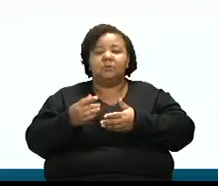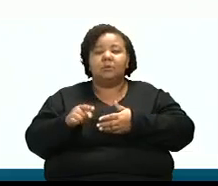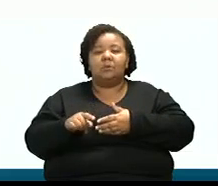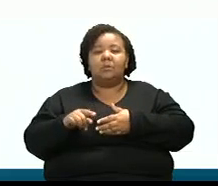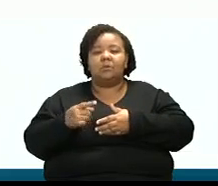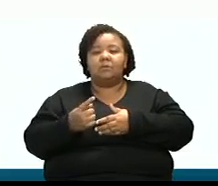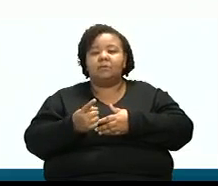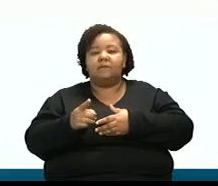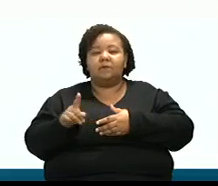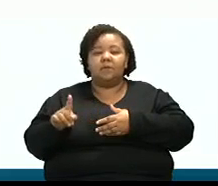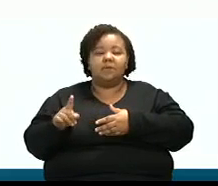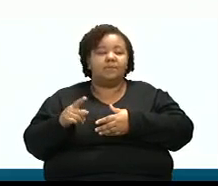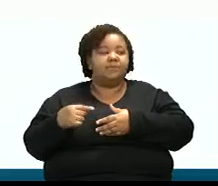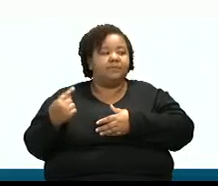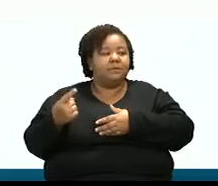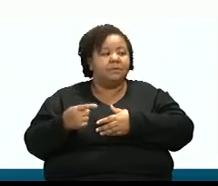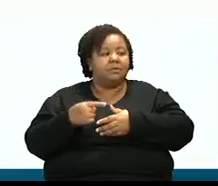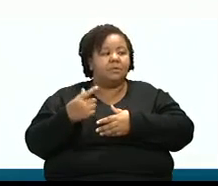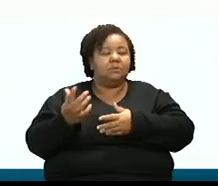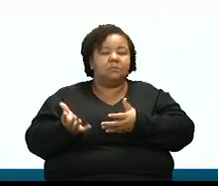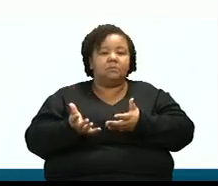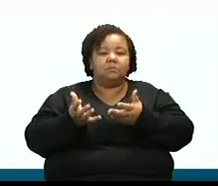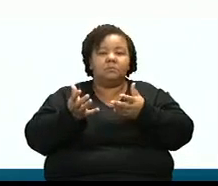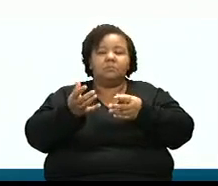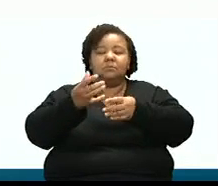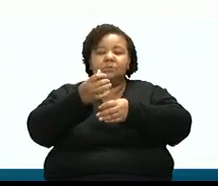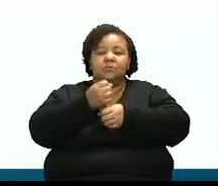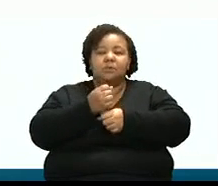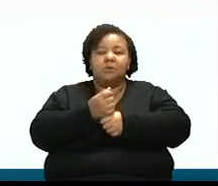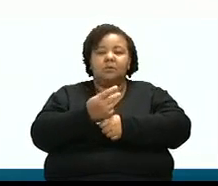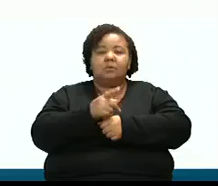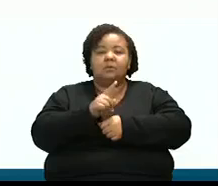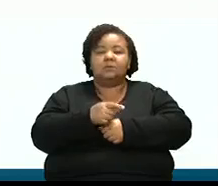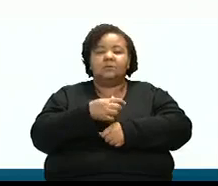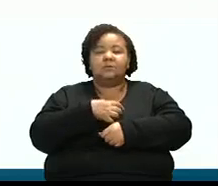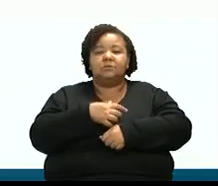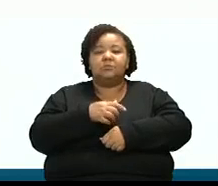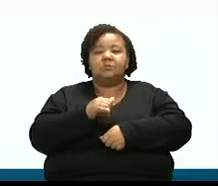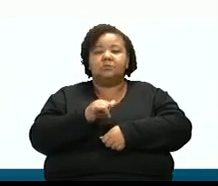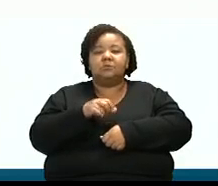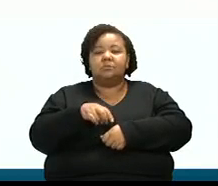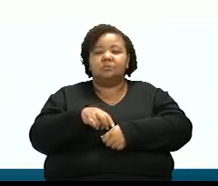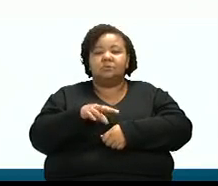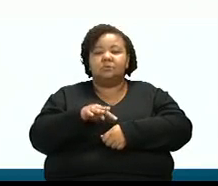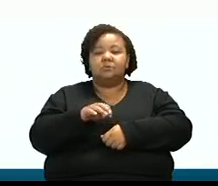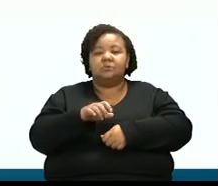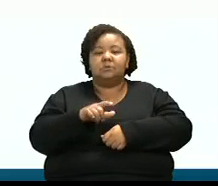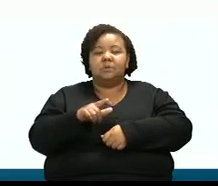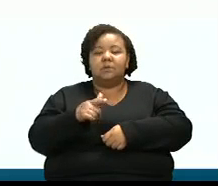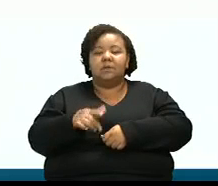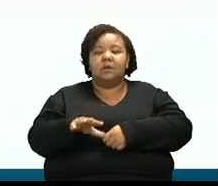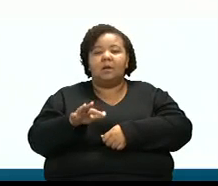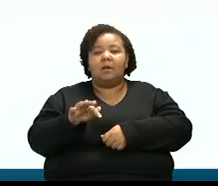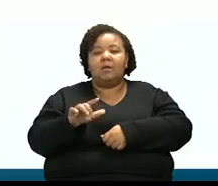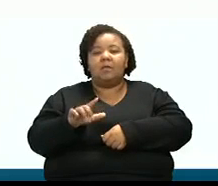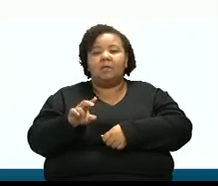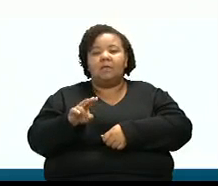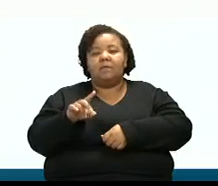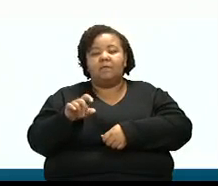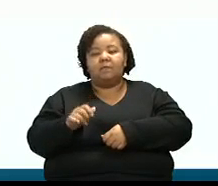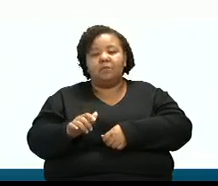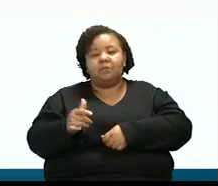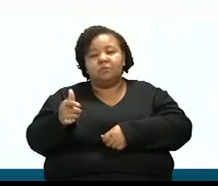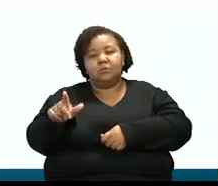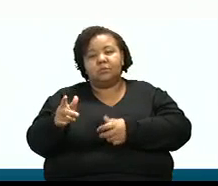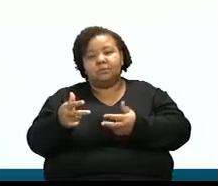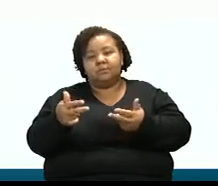final. E com isso nós agilizamos o cálculo desse tipo de integral, o cálculo de fluxos de trabalho, entre